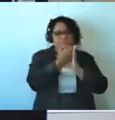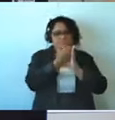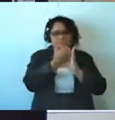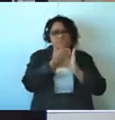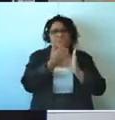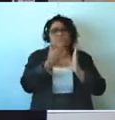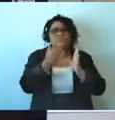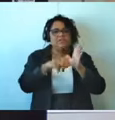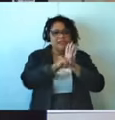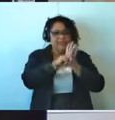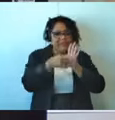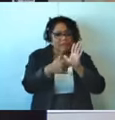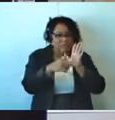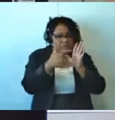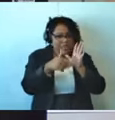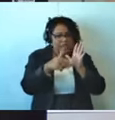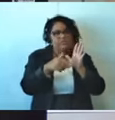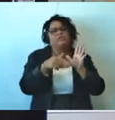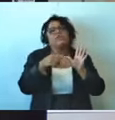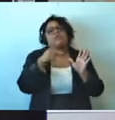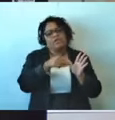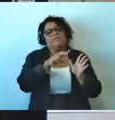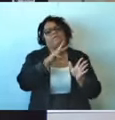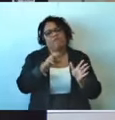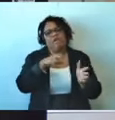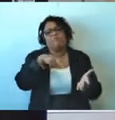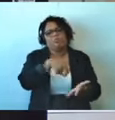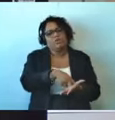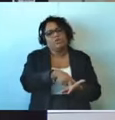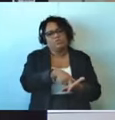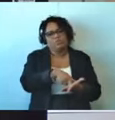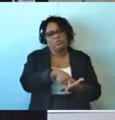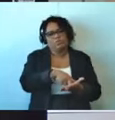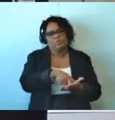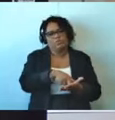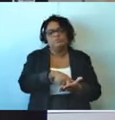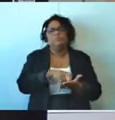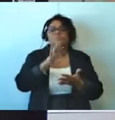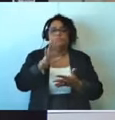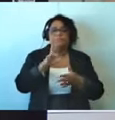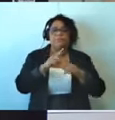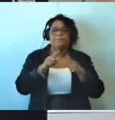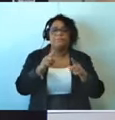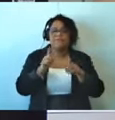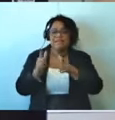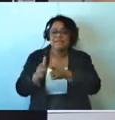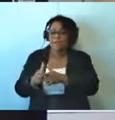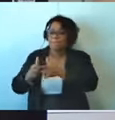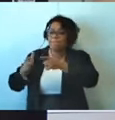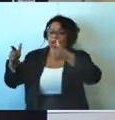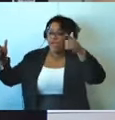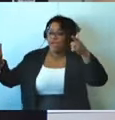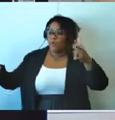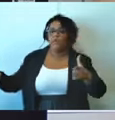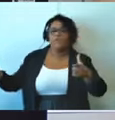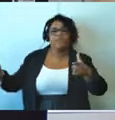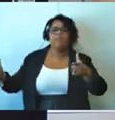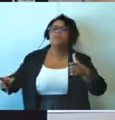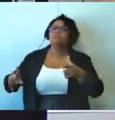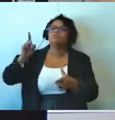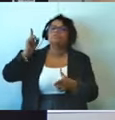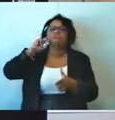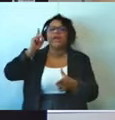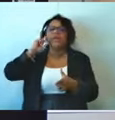sejam de fato punidos. Mas nós estamos falando aqui de uma grande maioria que está ali diariamente em cima